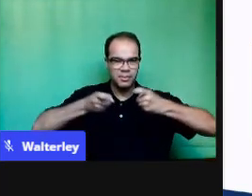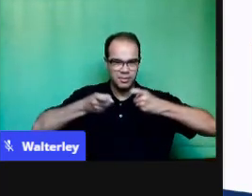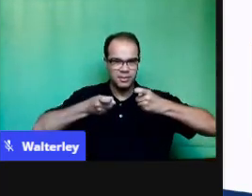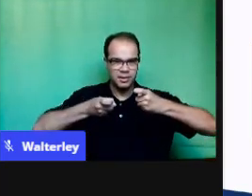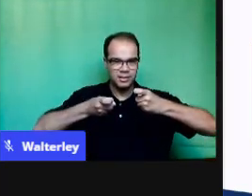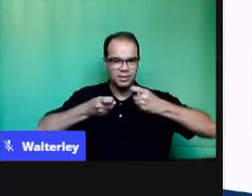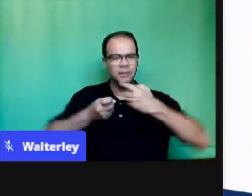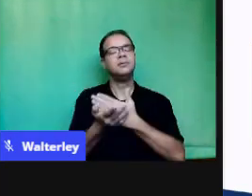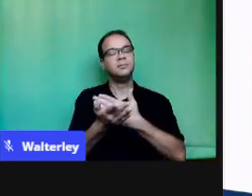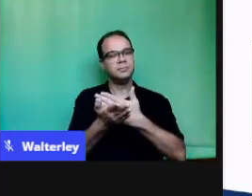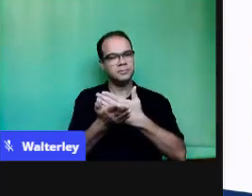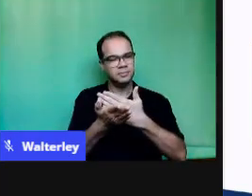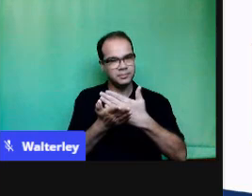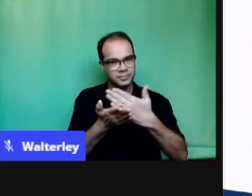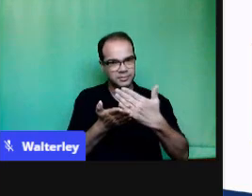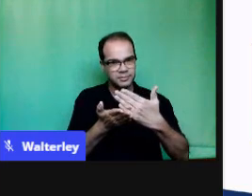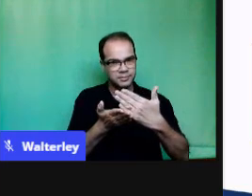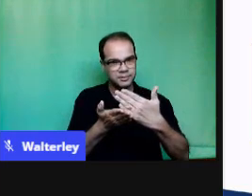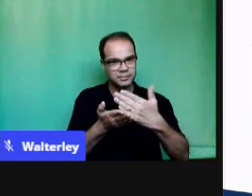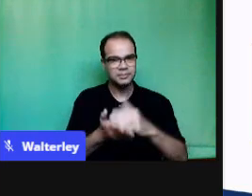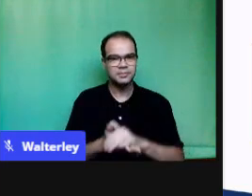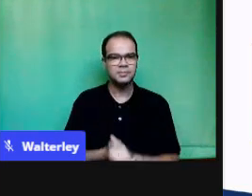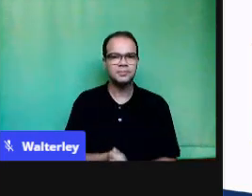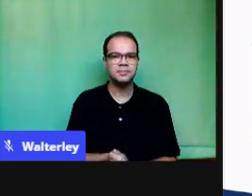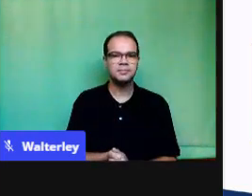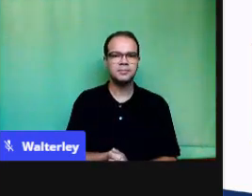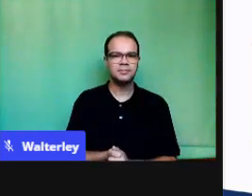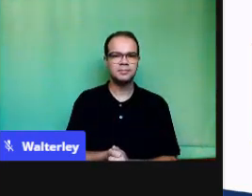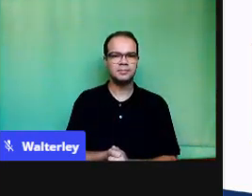Moderna, e ele nasceu, na realidade,